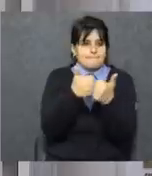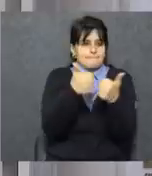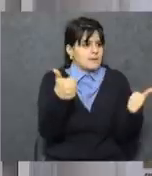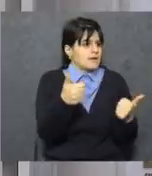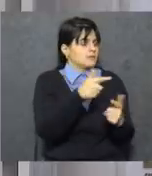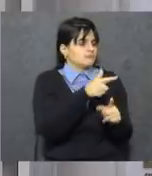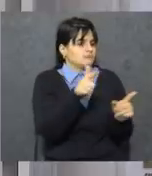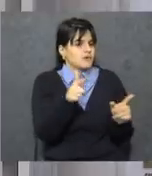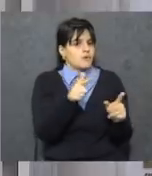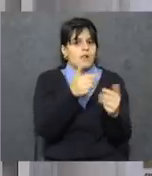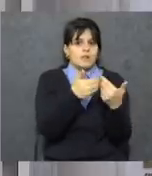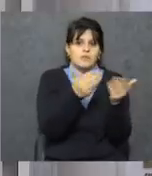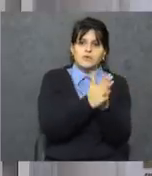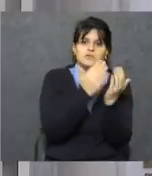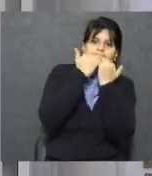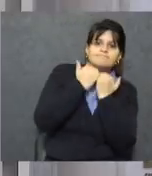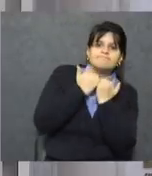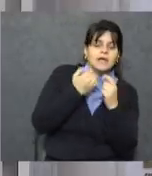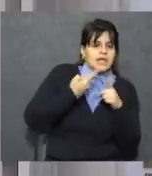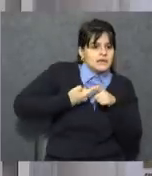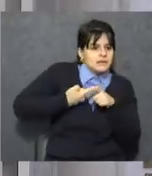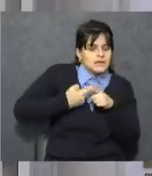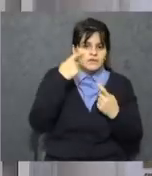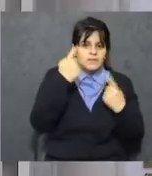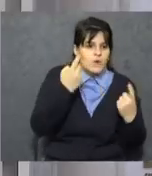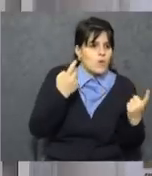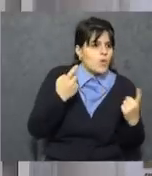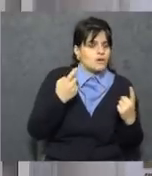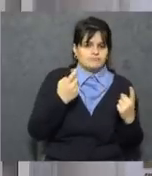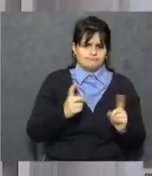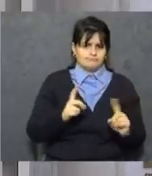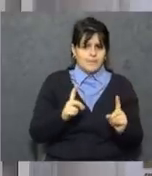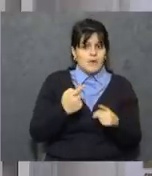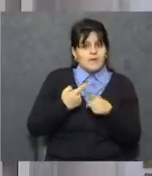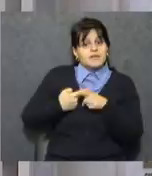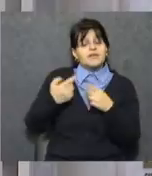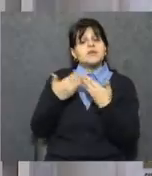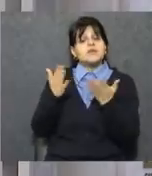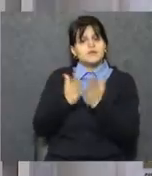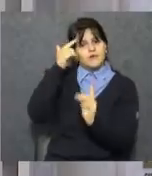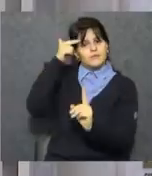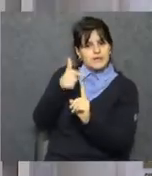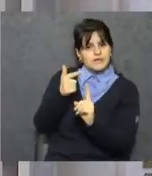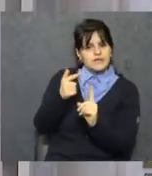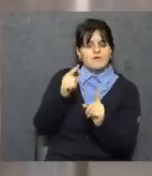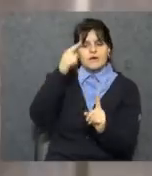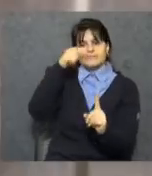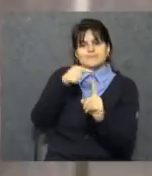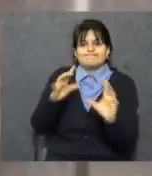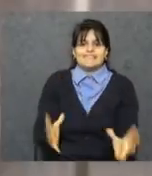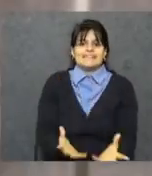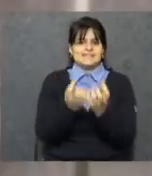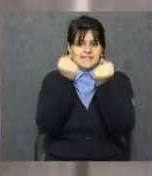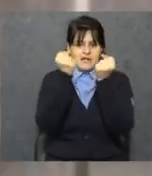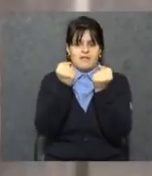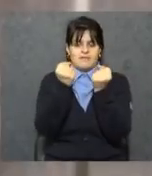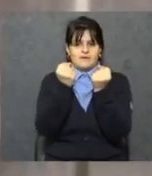buscando o próprio interesse, mas o de todos, para que possam salvar-se.